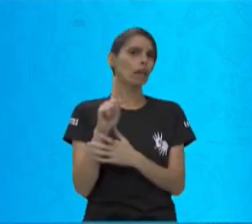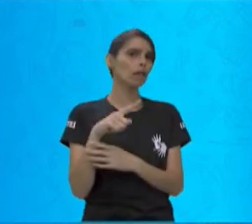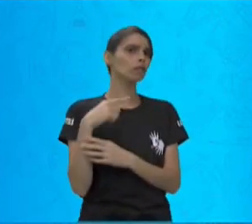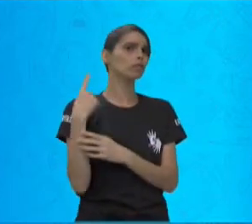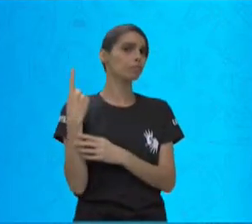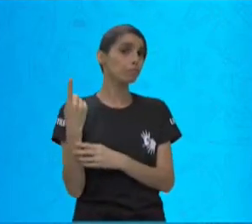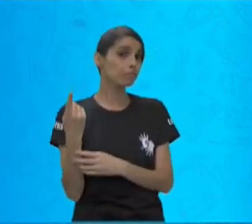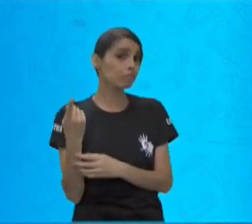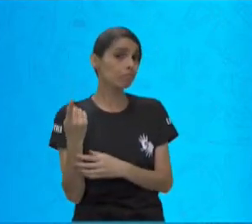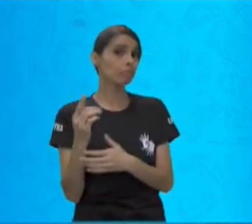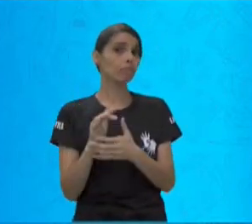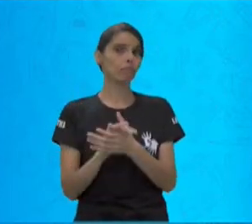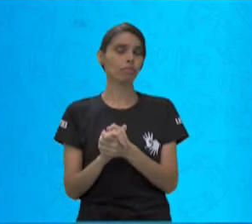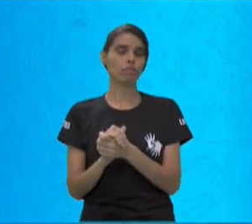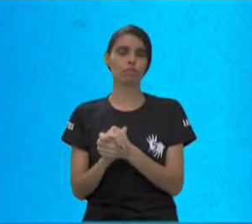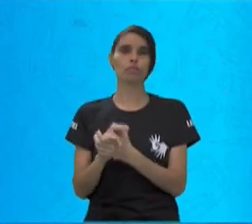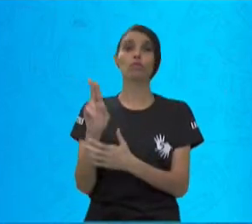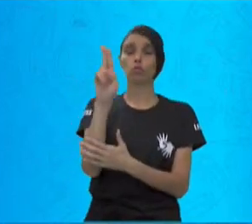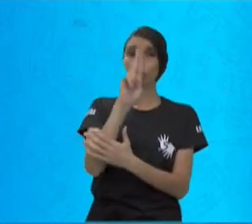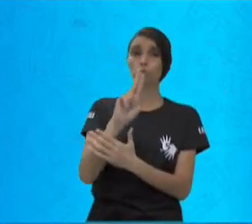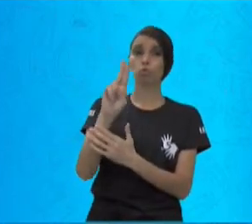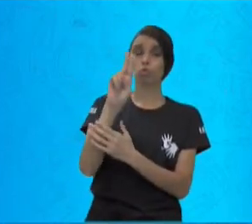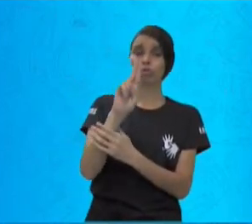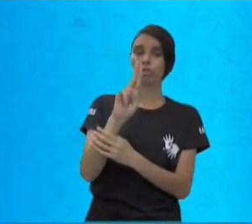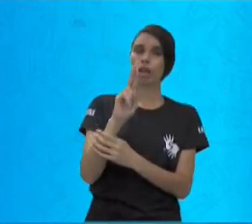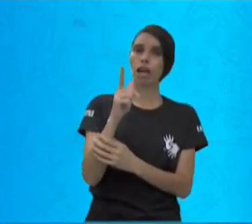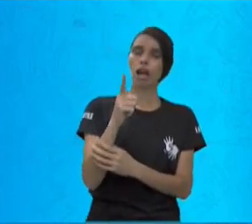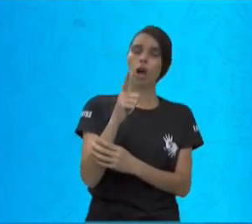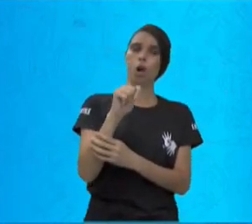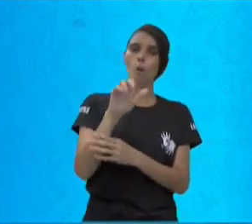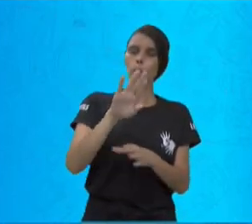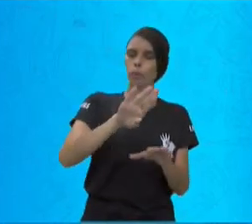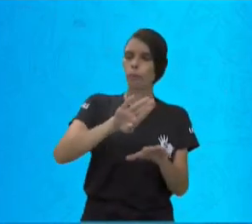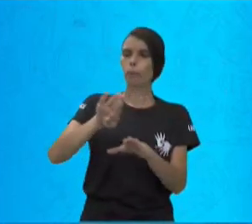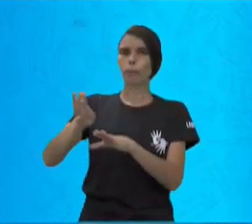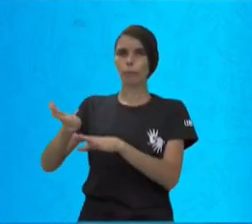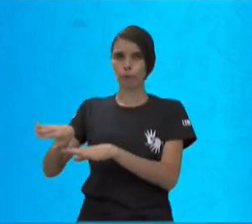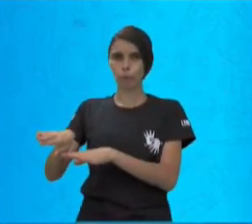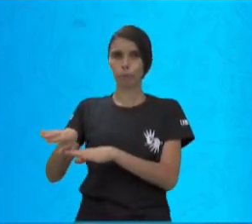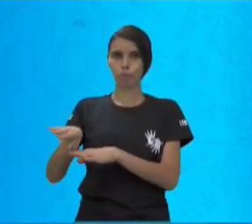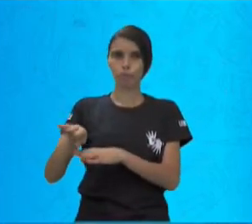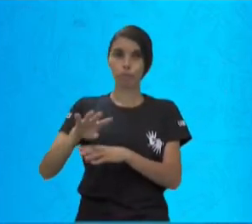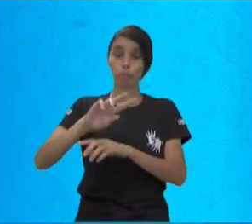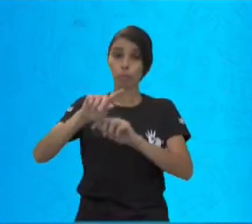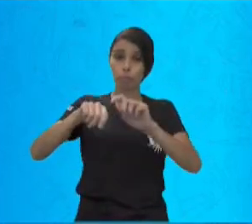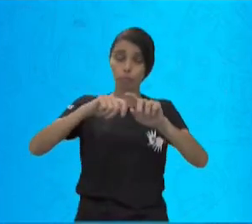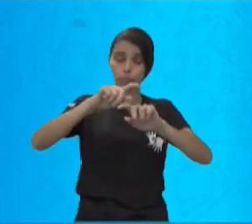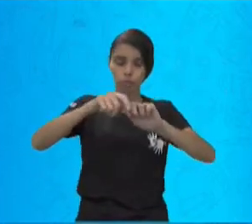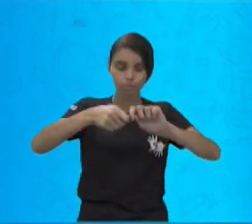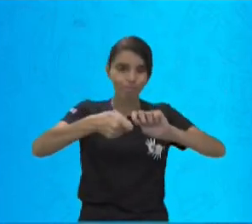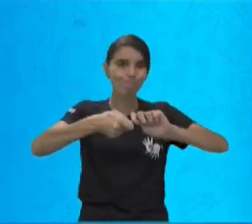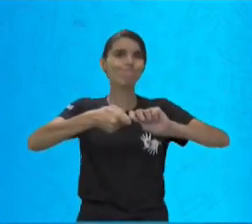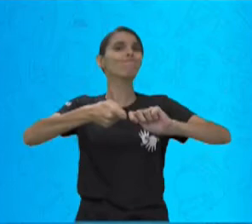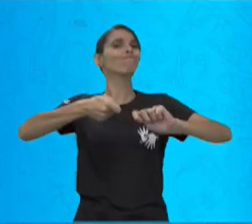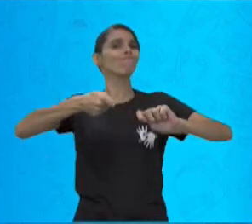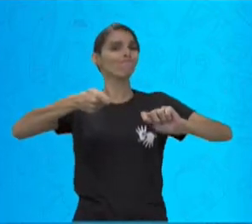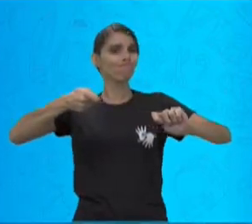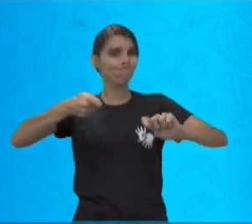vamos pegar aquela parte da alça da sacola é para gente poder